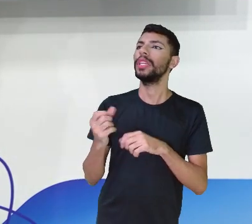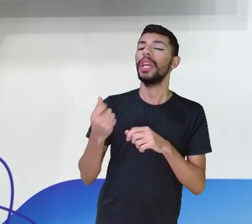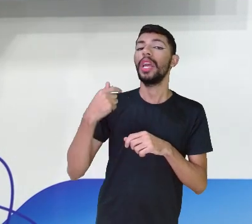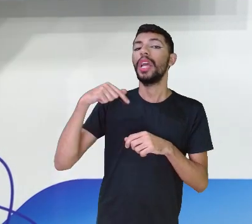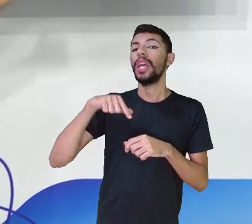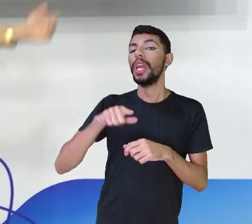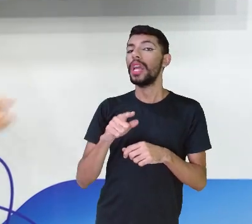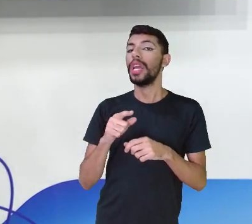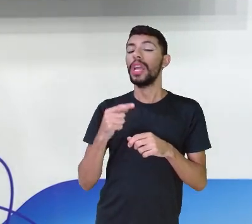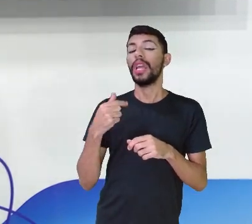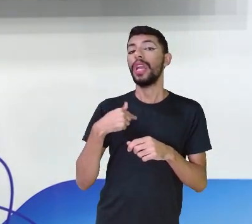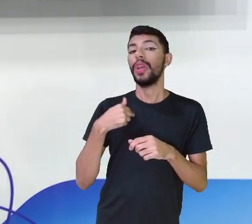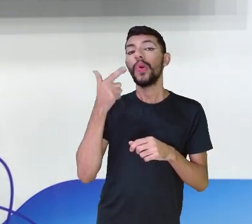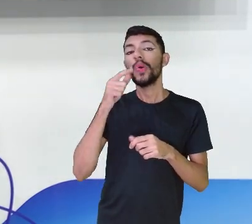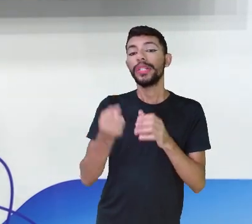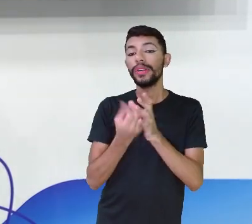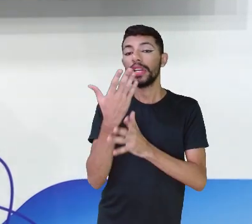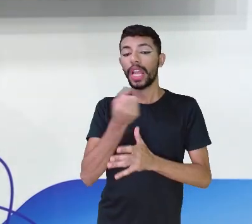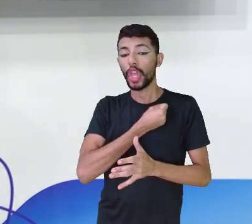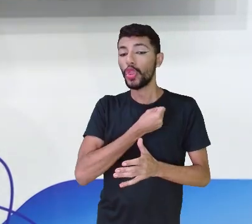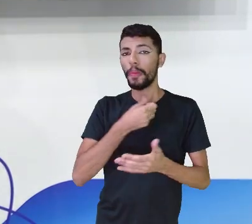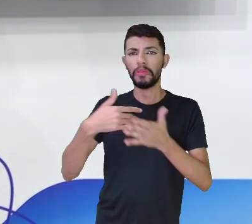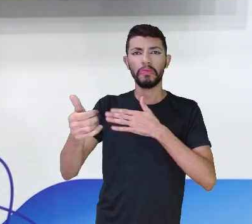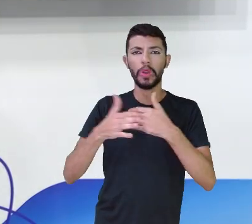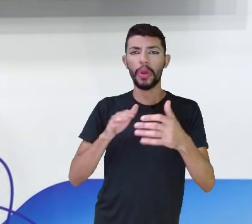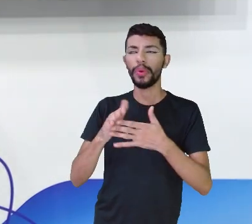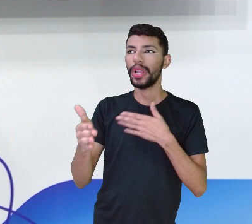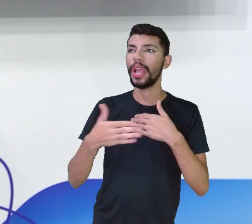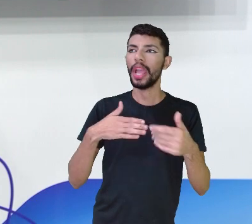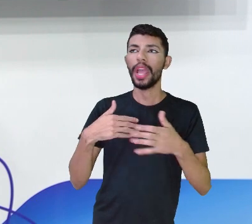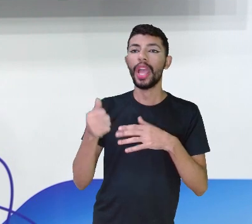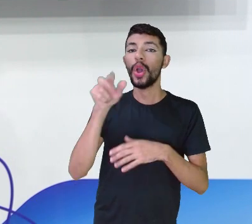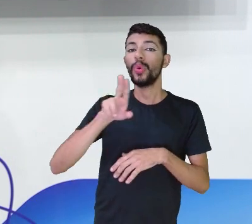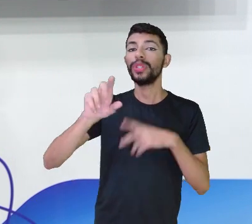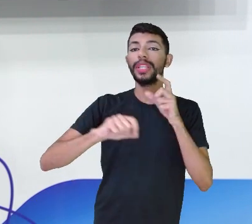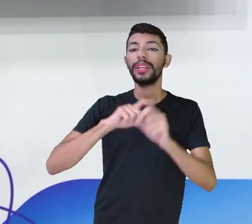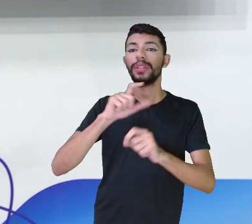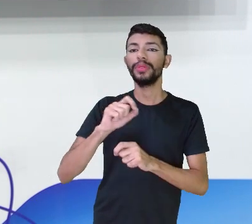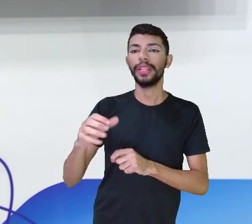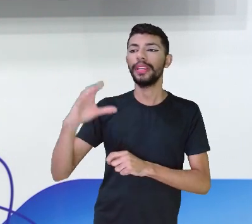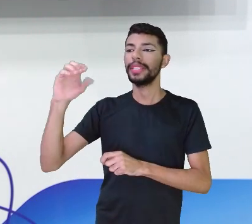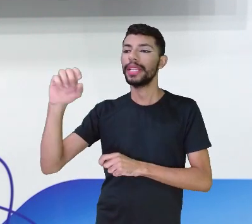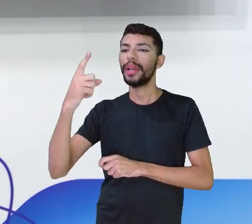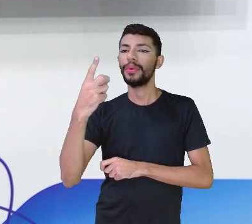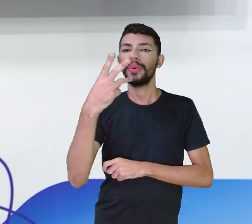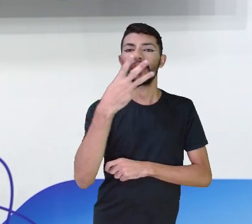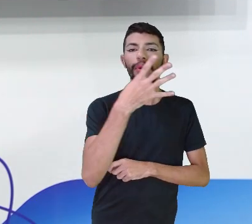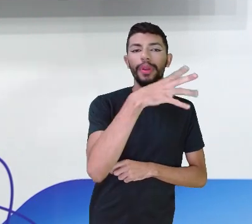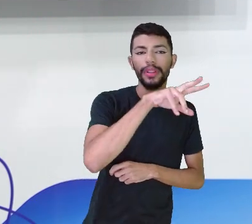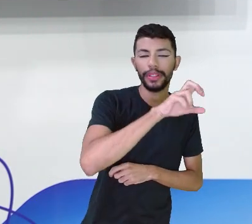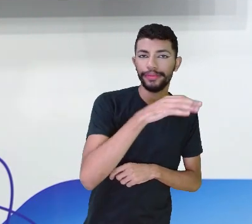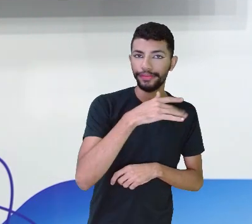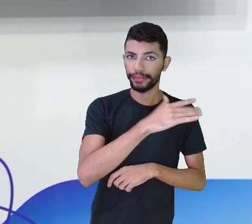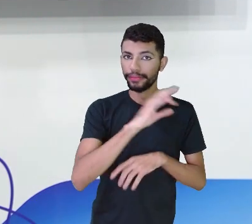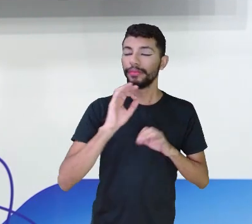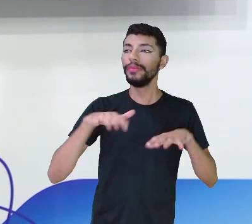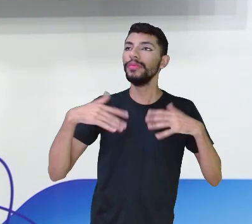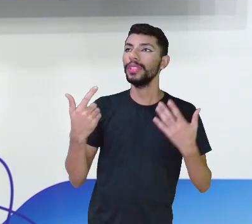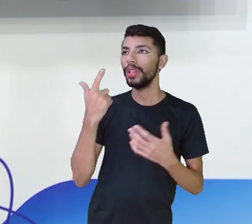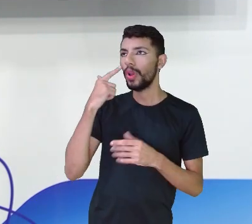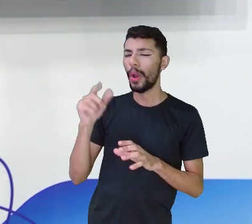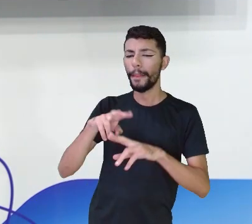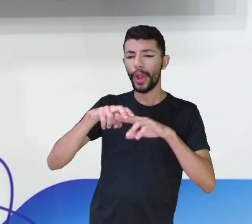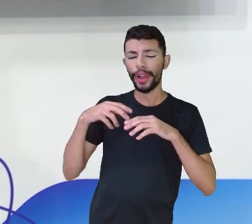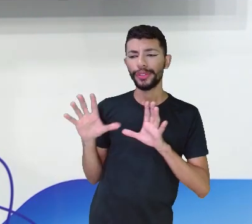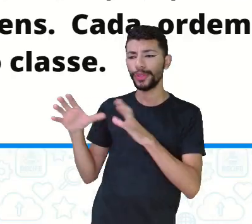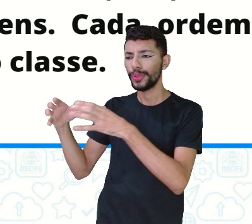tendo esses algarismos. A gente chama esses algarismos de indo-arábicos. A partir do agrupamento de 10 em